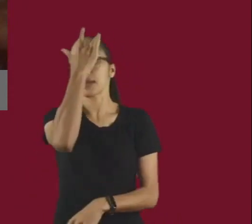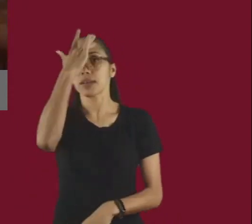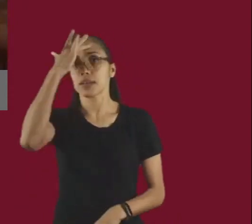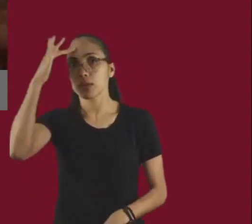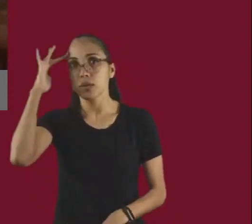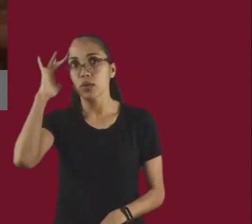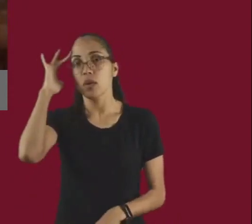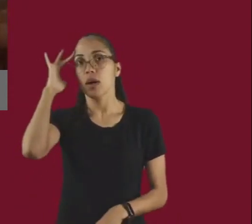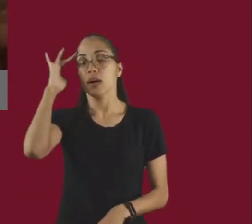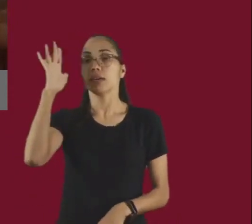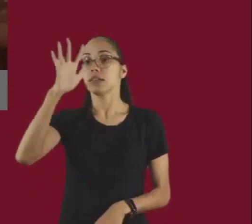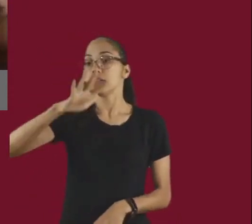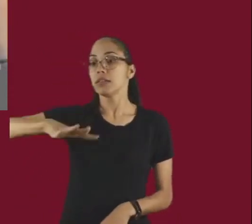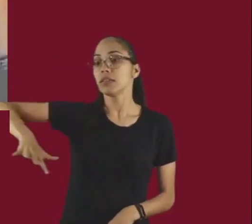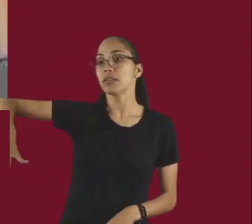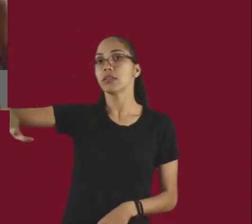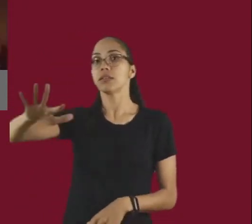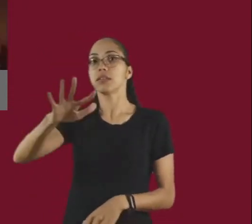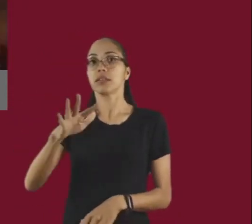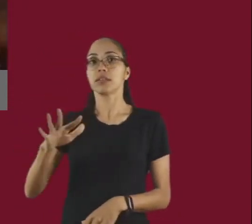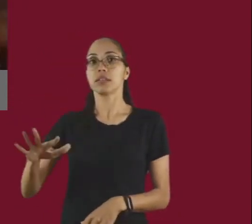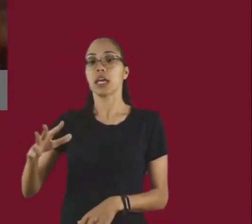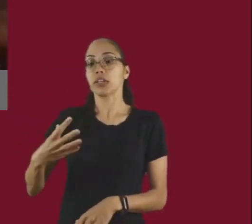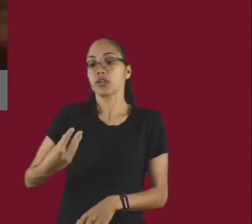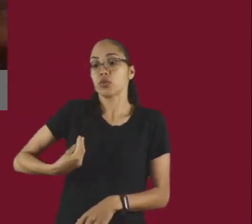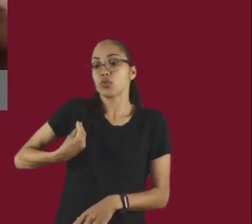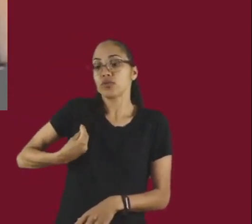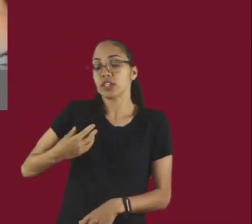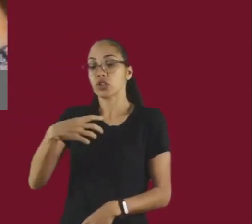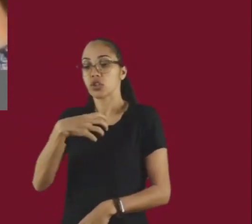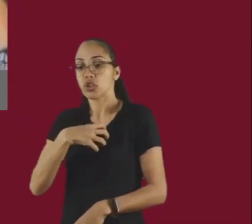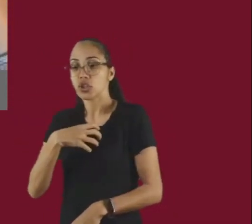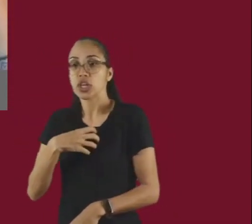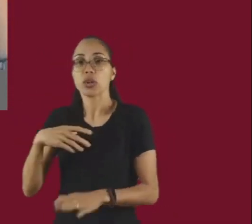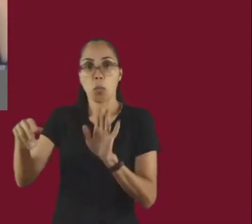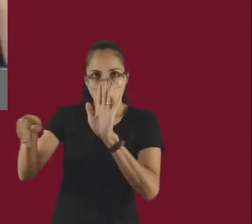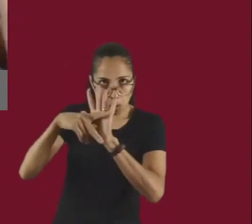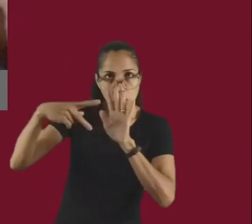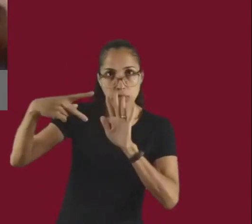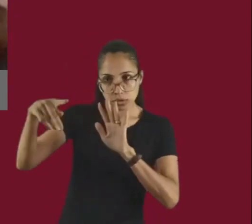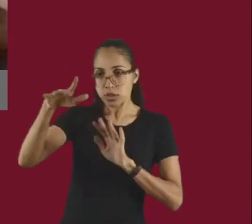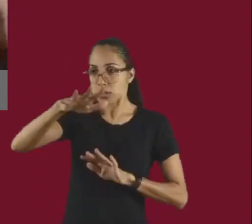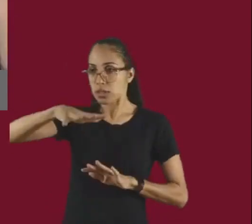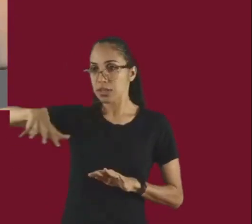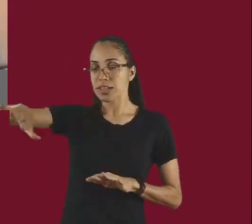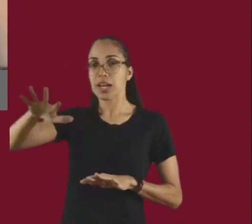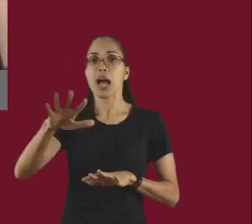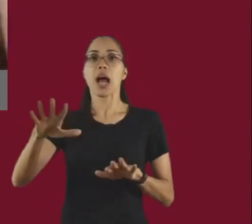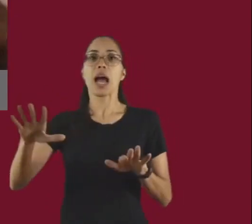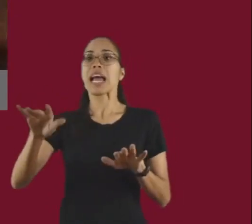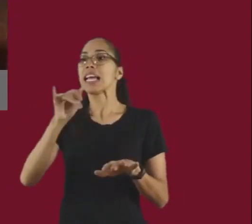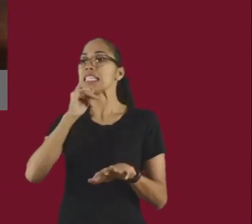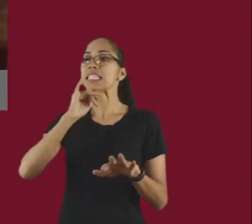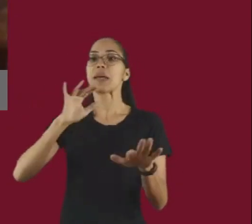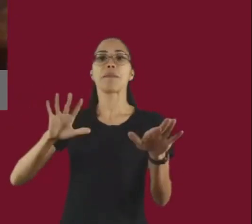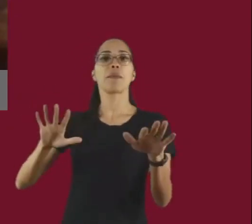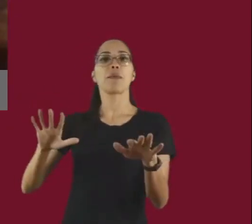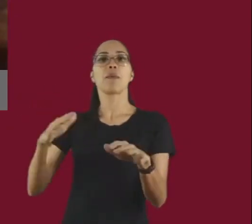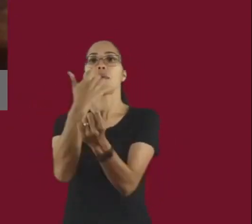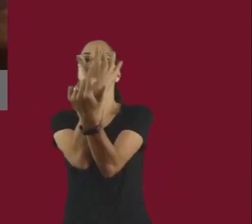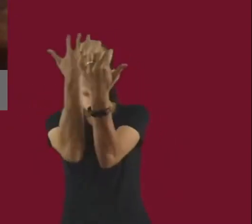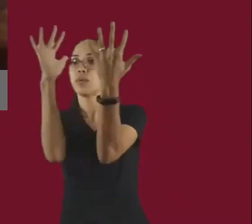são, que têm um modo de vida, que é um modo de vida completamente conectado, interdependente